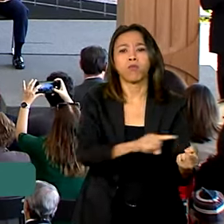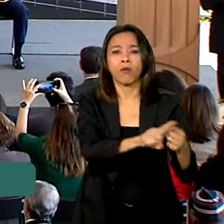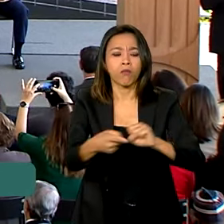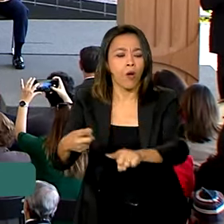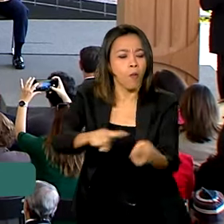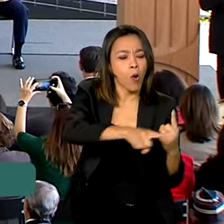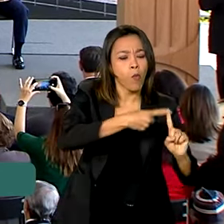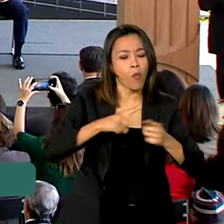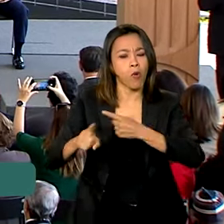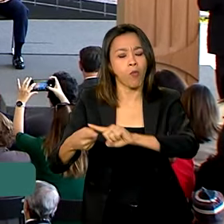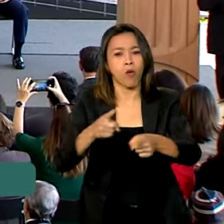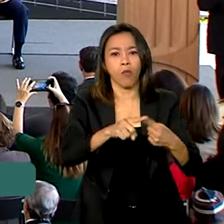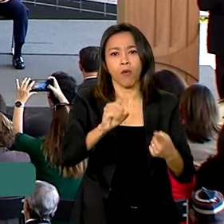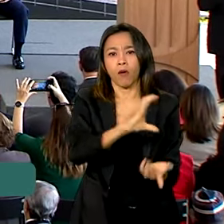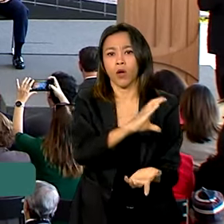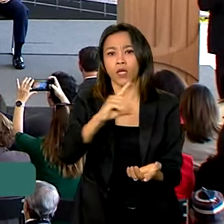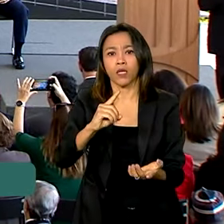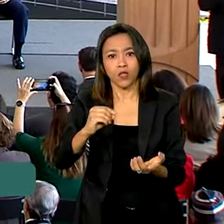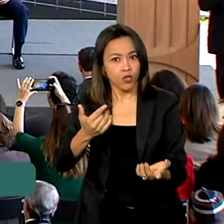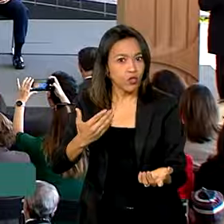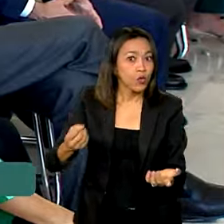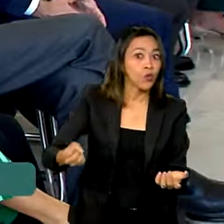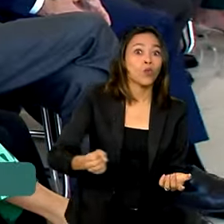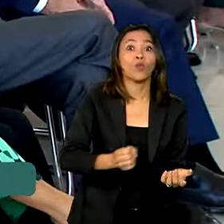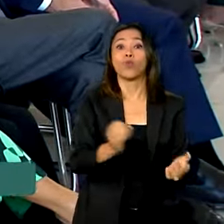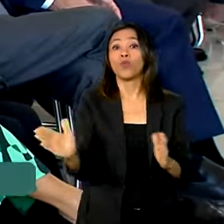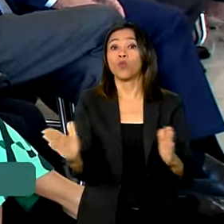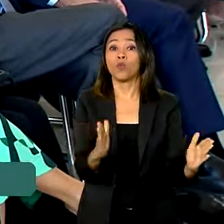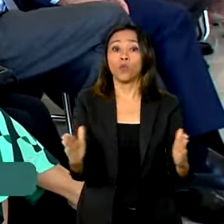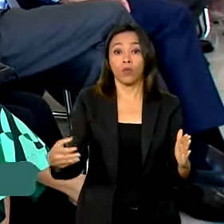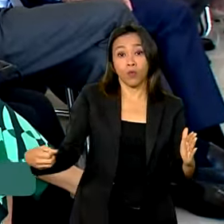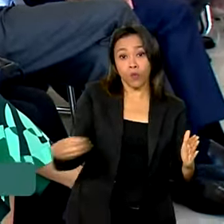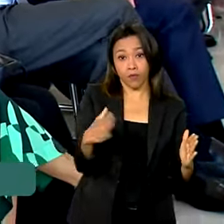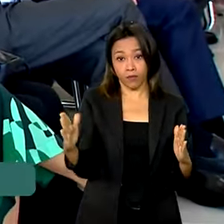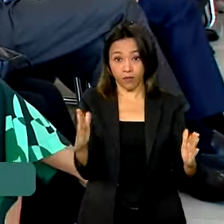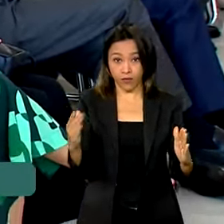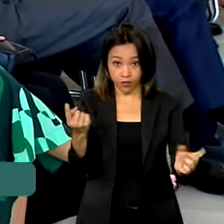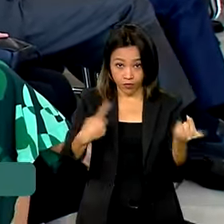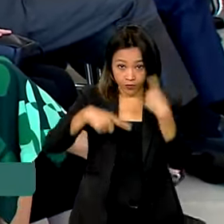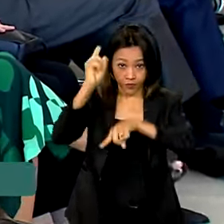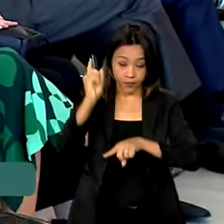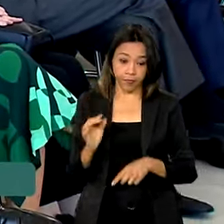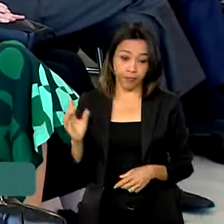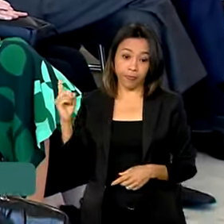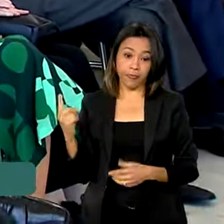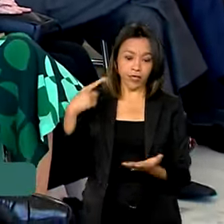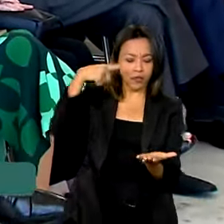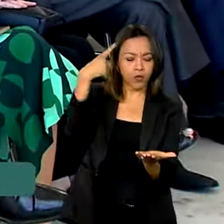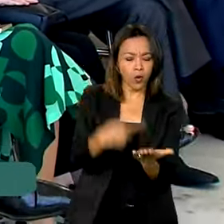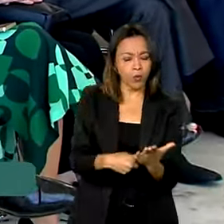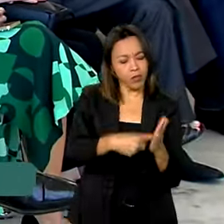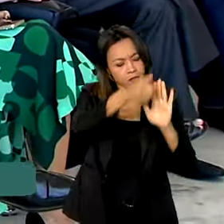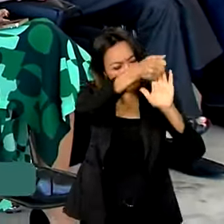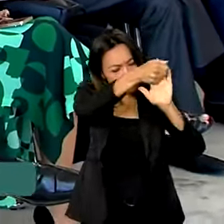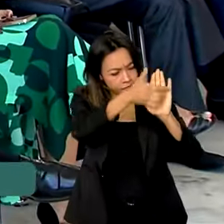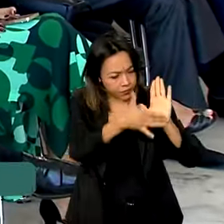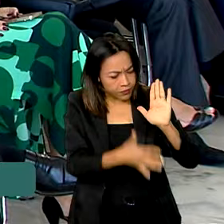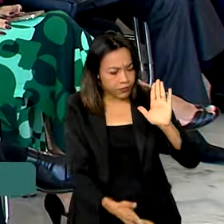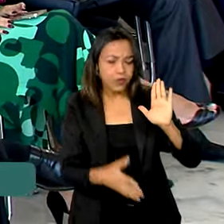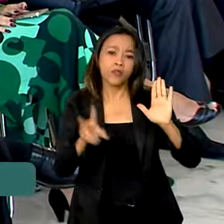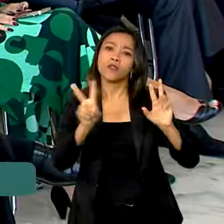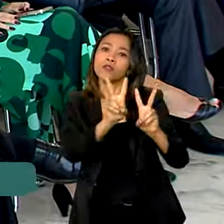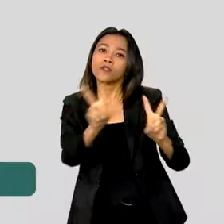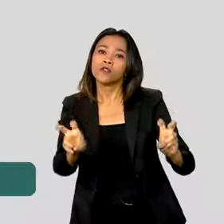direção de um novo ciclo de prosperidade. Entre os principais compromissos estabelecidos no Pacto pela Transformação